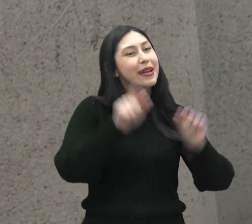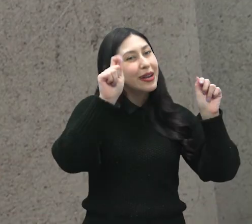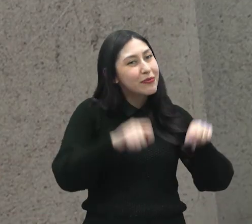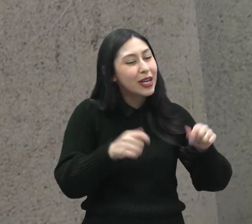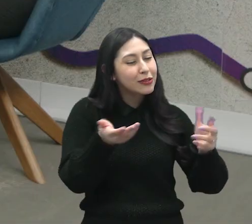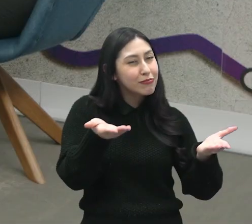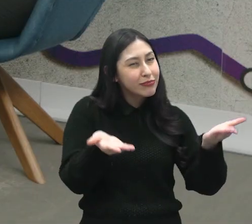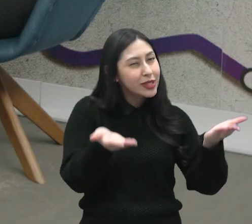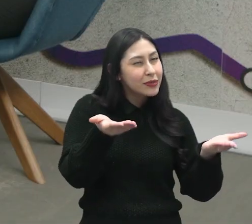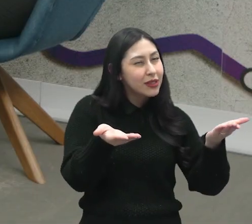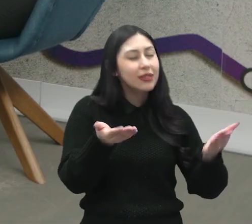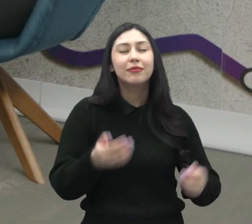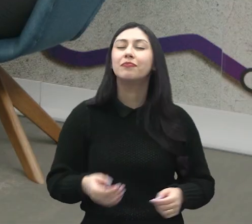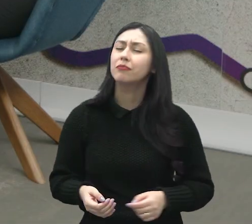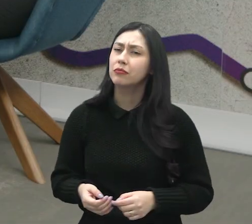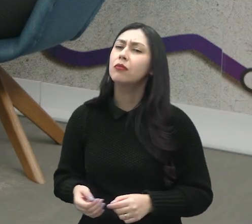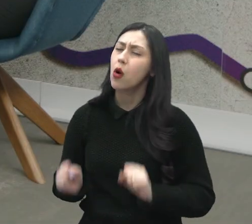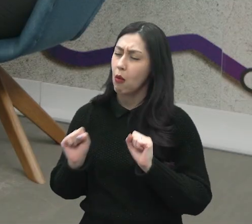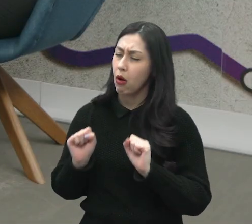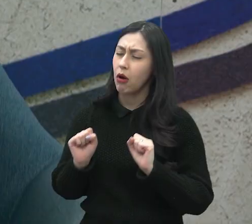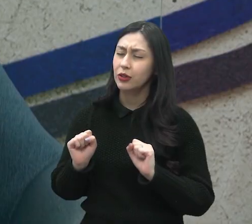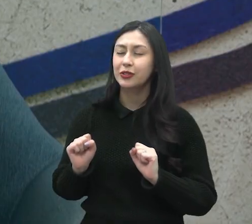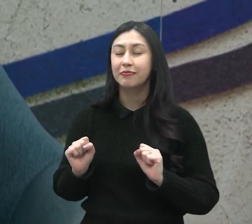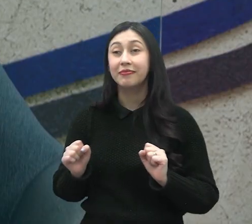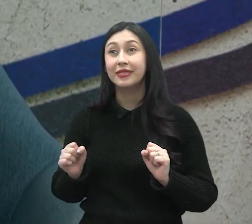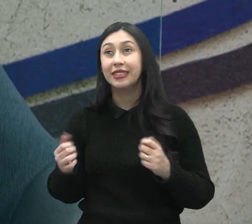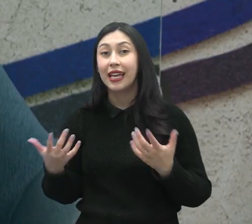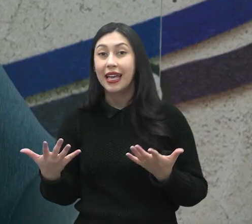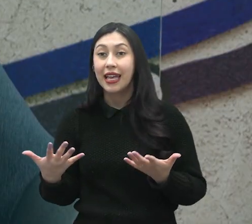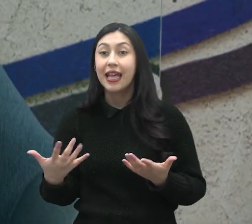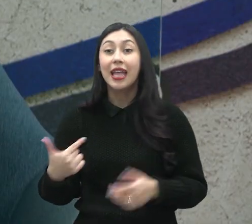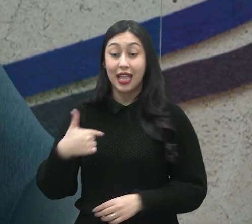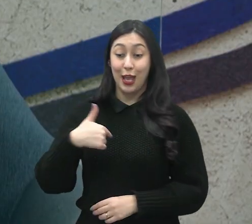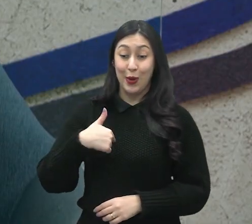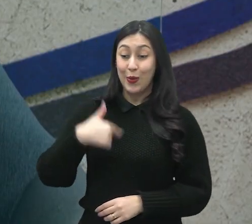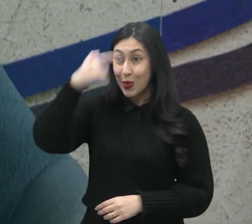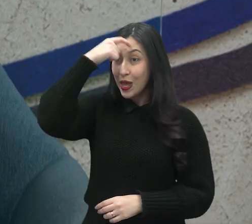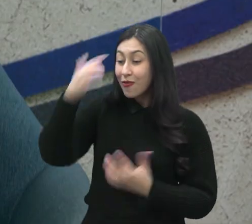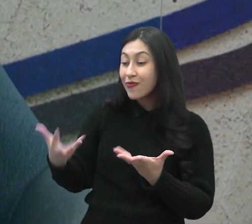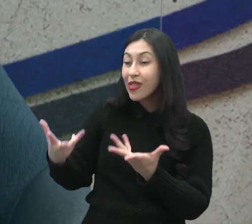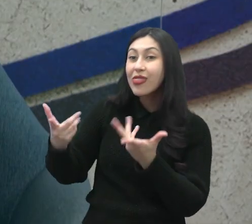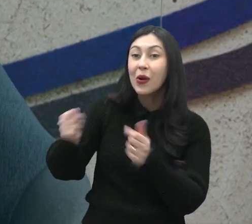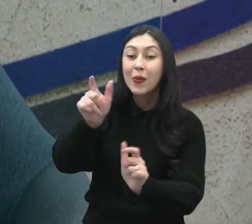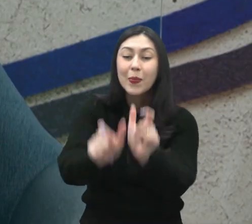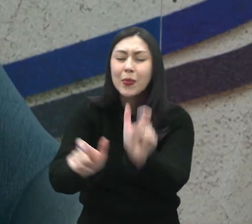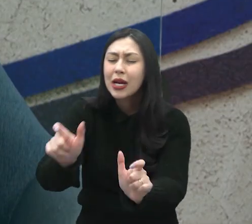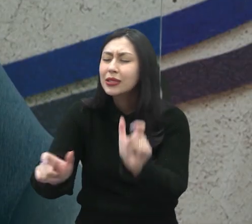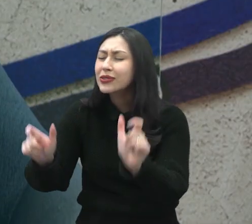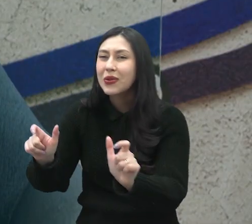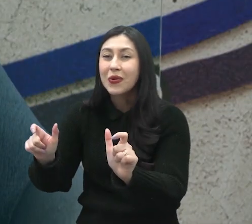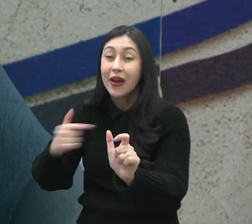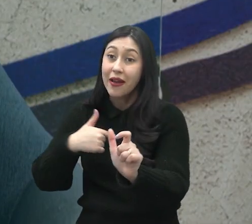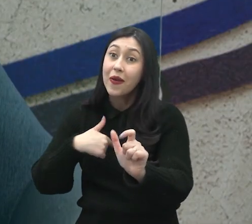com equilíbrio. Exato. Eu confesso, né, que eu tenho uma vocação com as pessoas, eu gosto de estar com as pessoas. Então